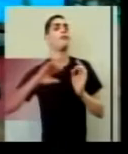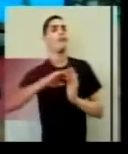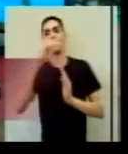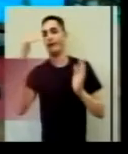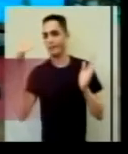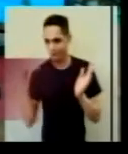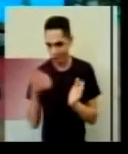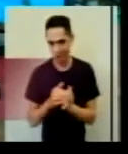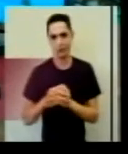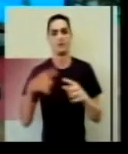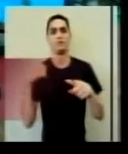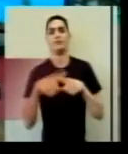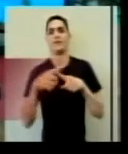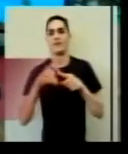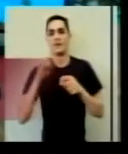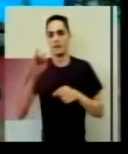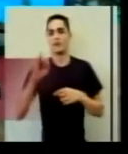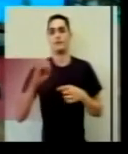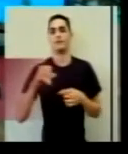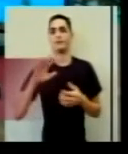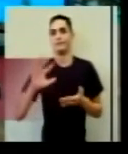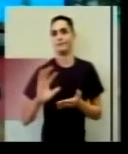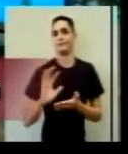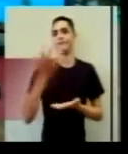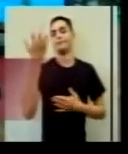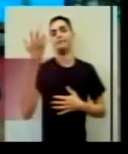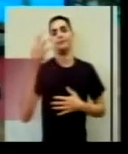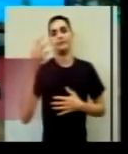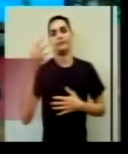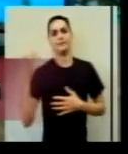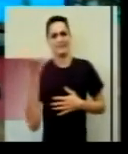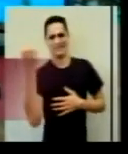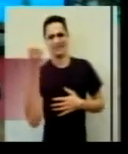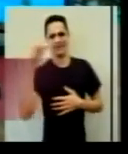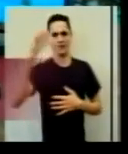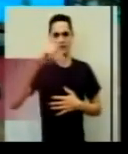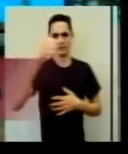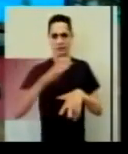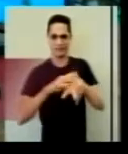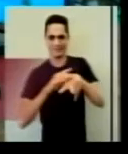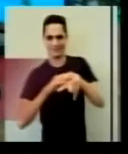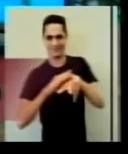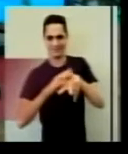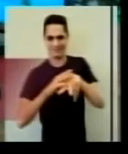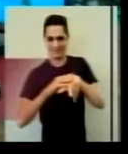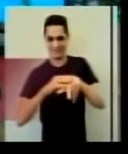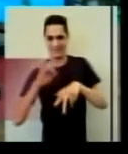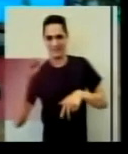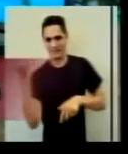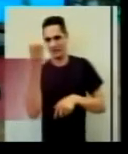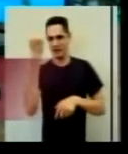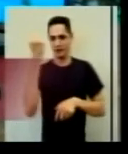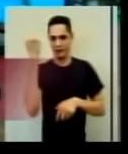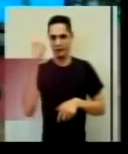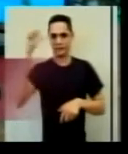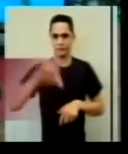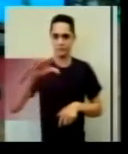oxímetro, tem tudo. O paciente na urgência, nós temos tudo, porque se ocorrer uma